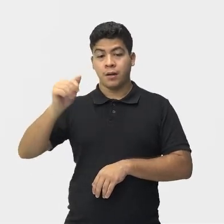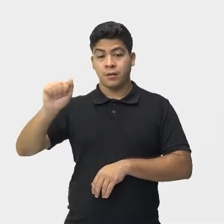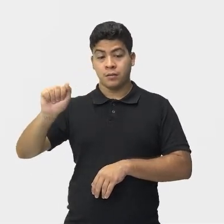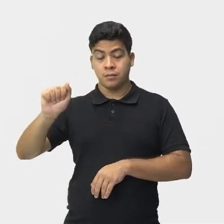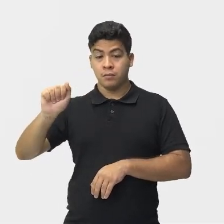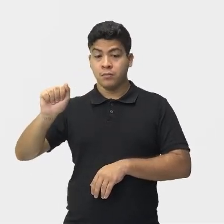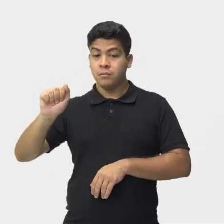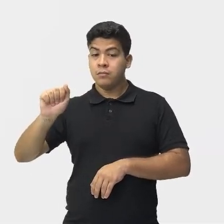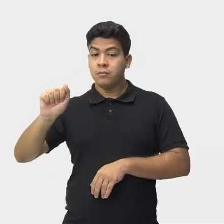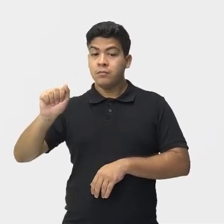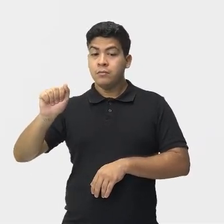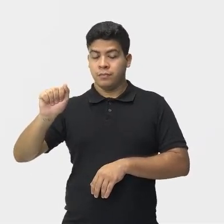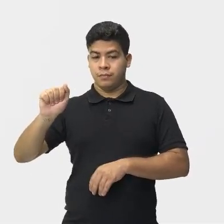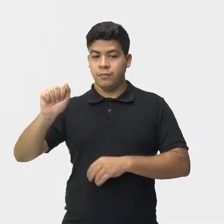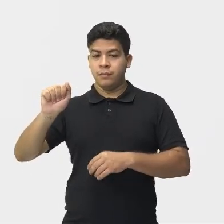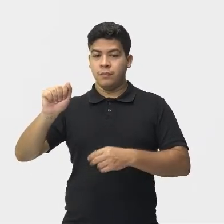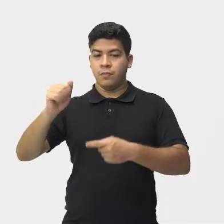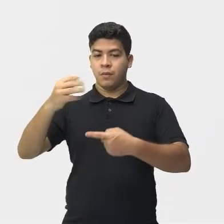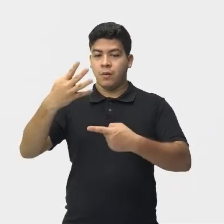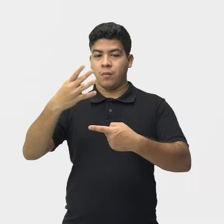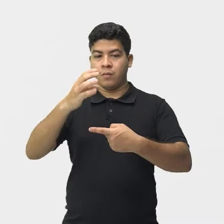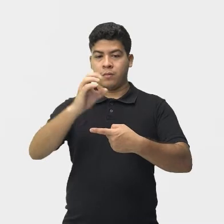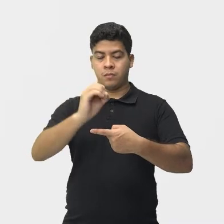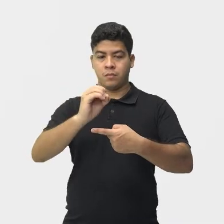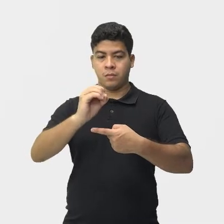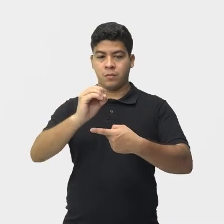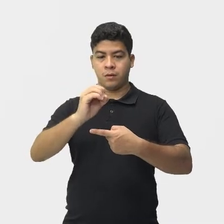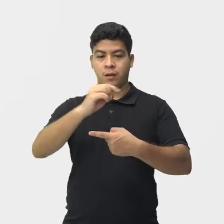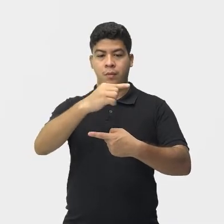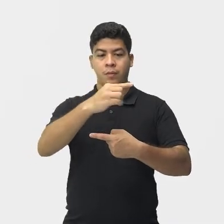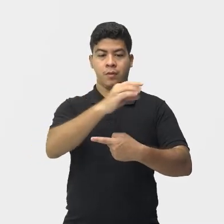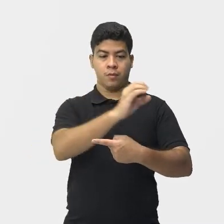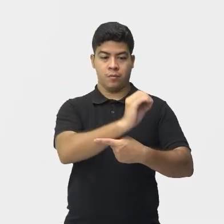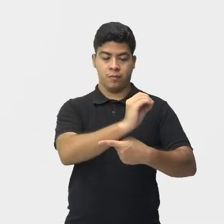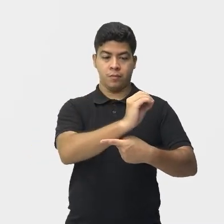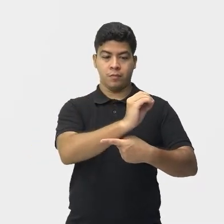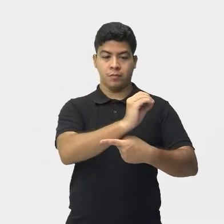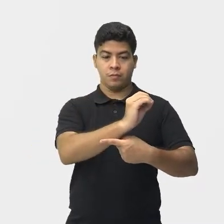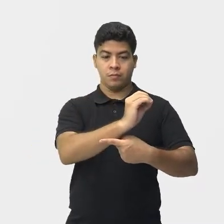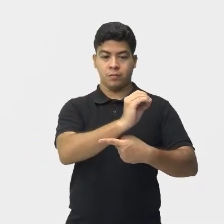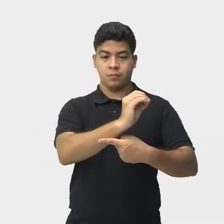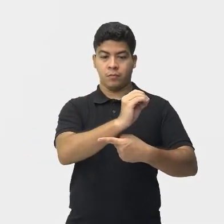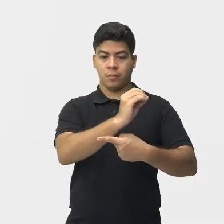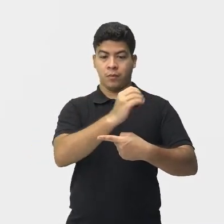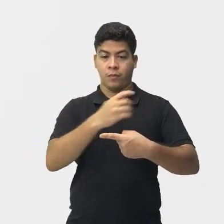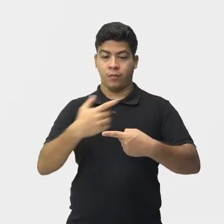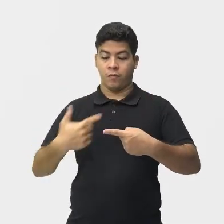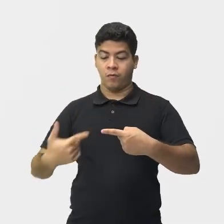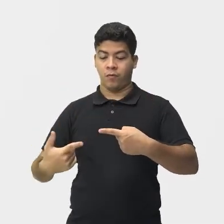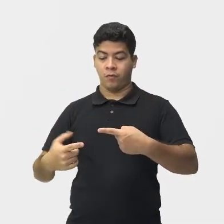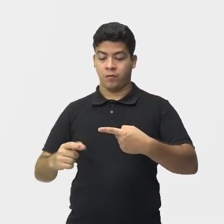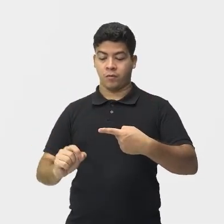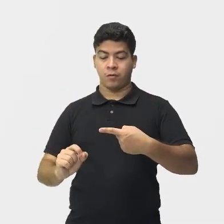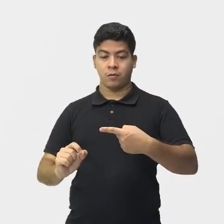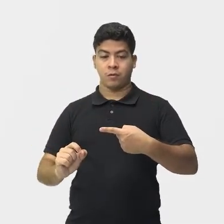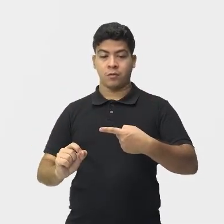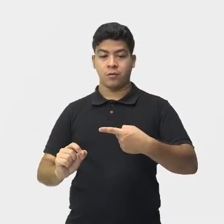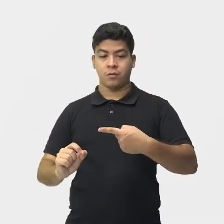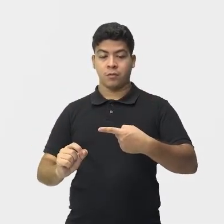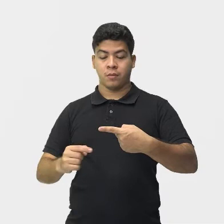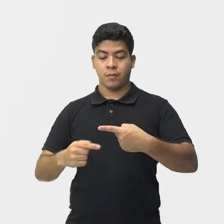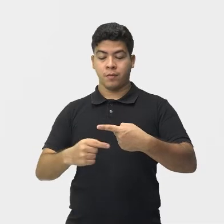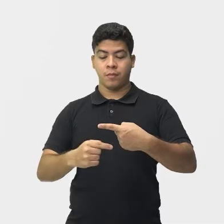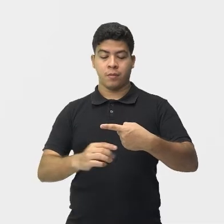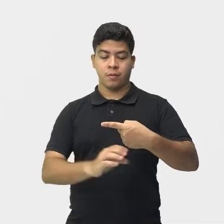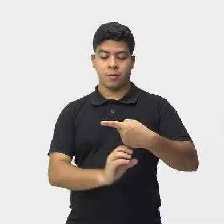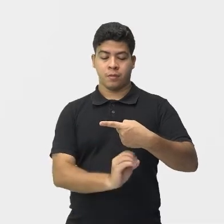ó. Tempo final 20, tempo inicial 0. Quando eu diminuo, 40 menos 0 é 40, 20 menos 0